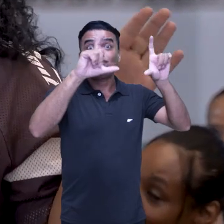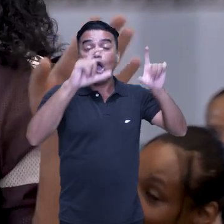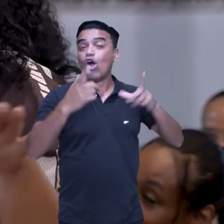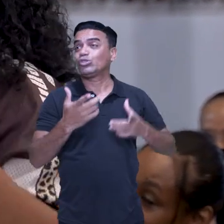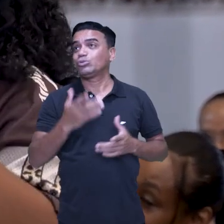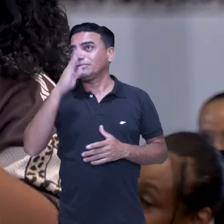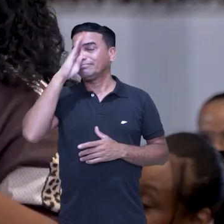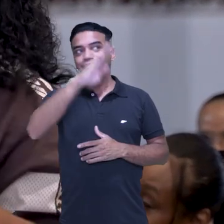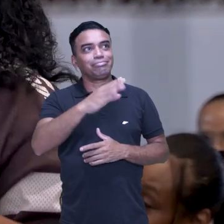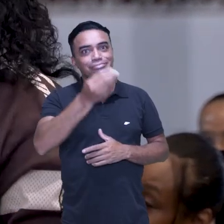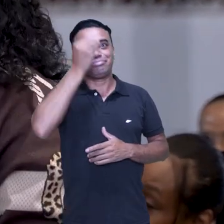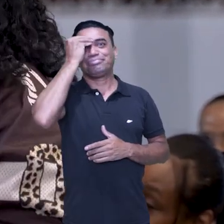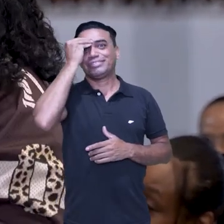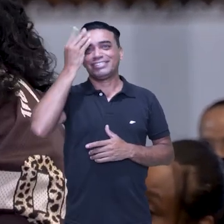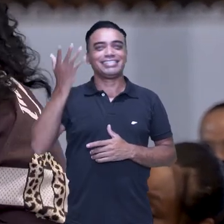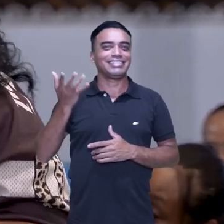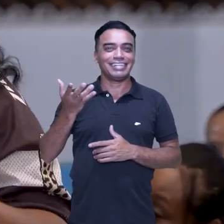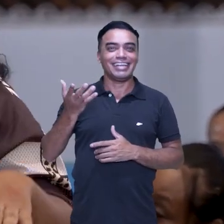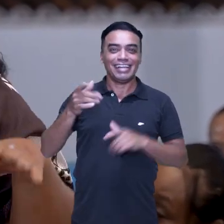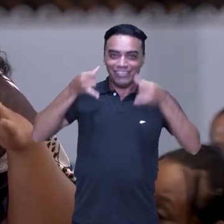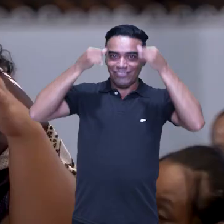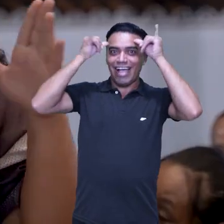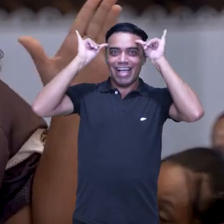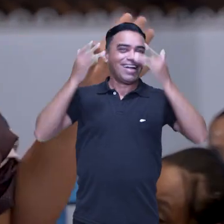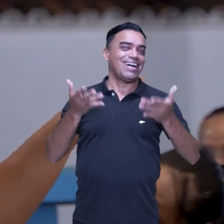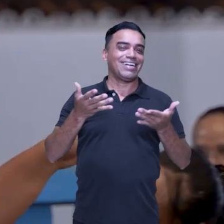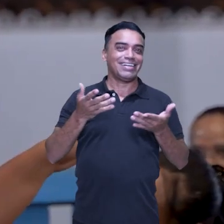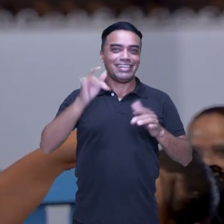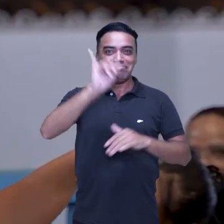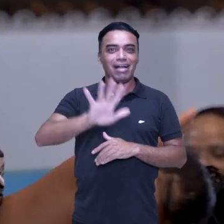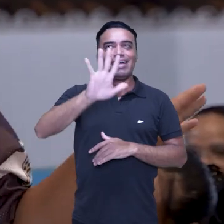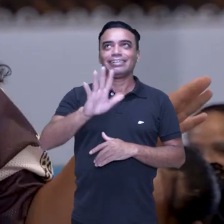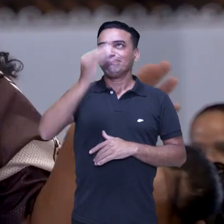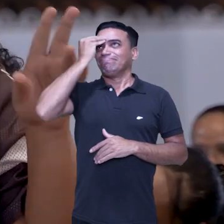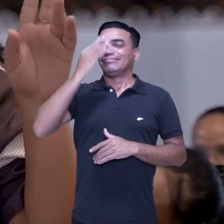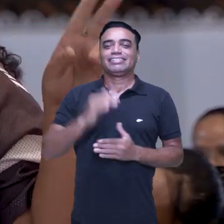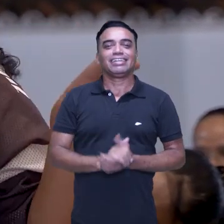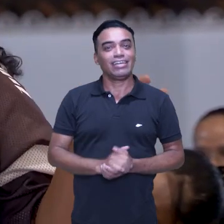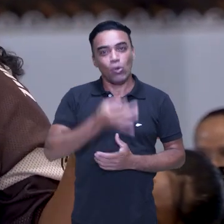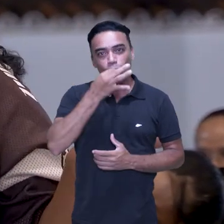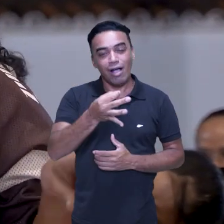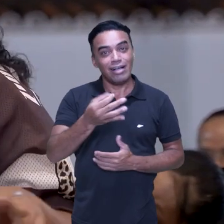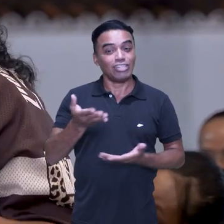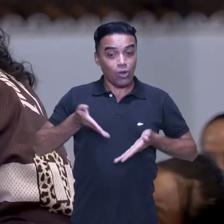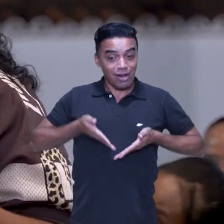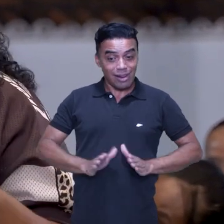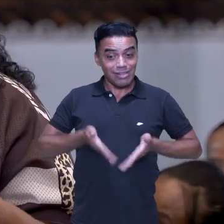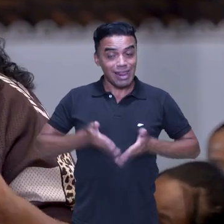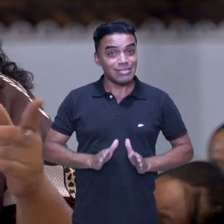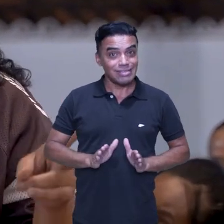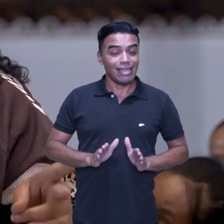esqueço da porcentagem. E eu acho que agora que teve o filhote, tem que